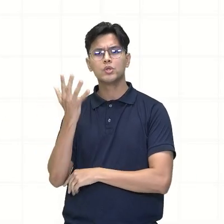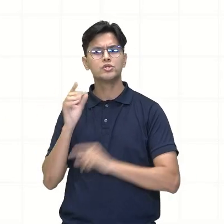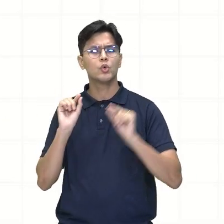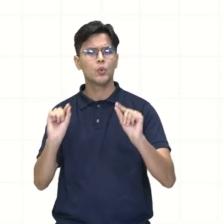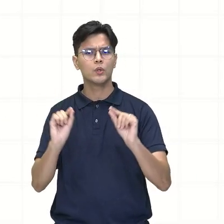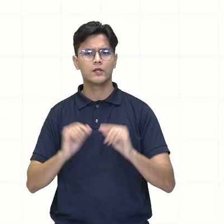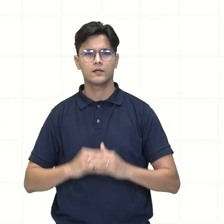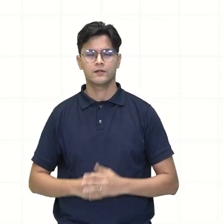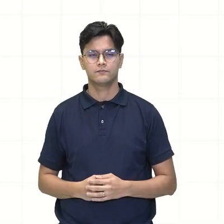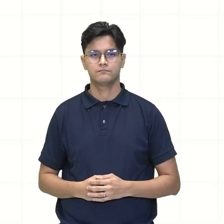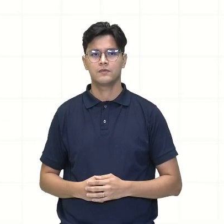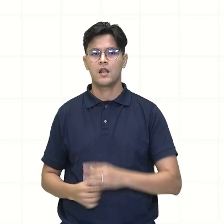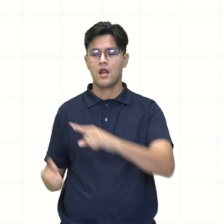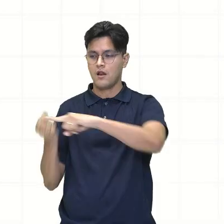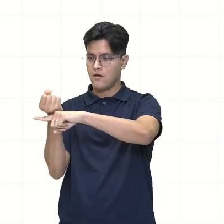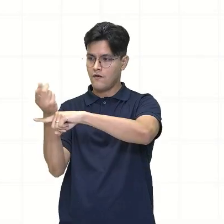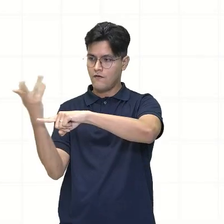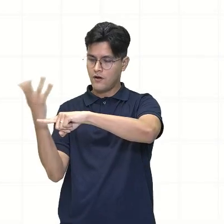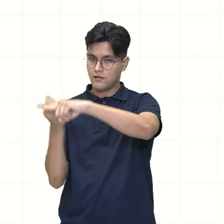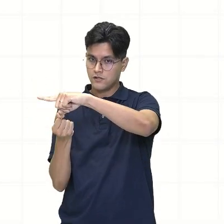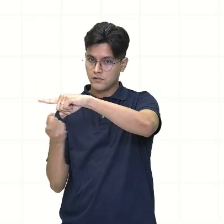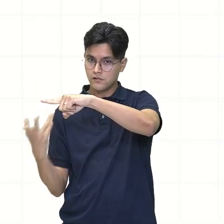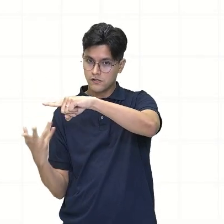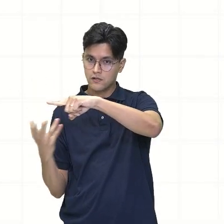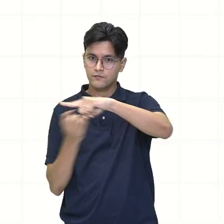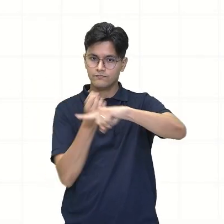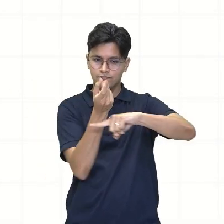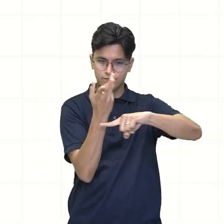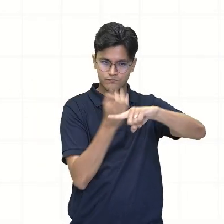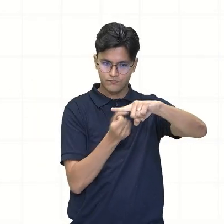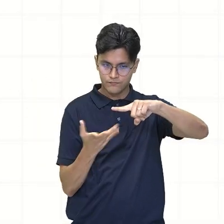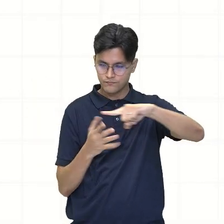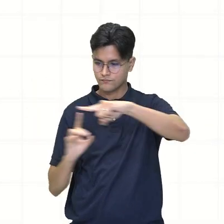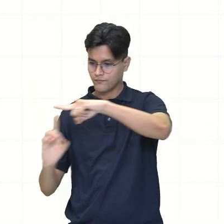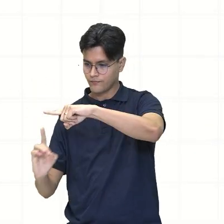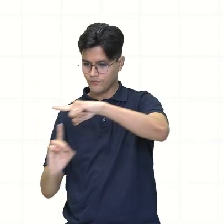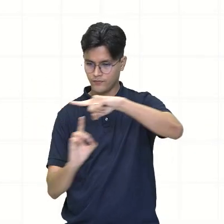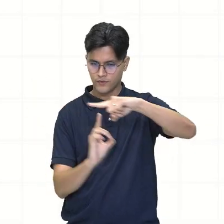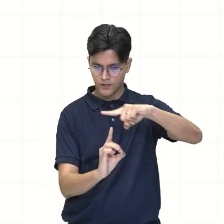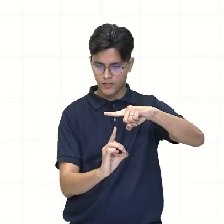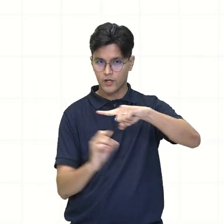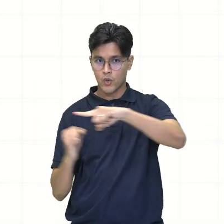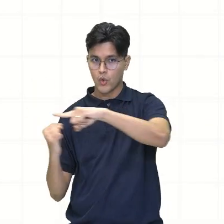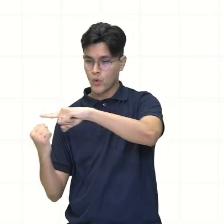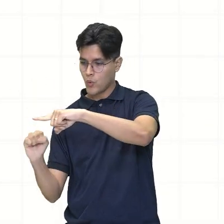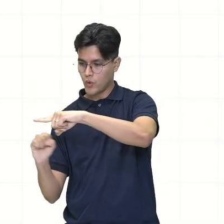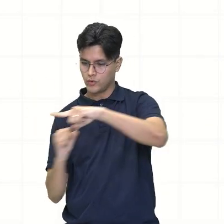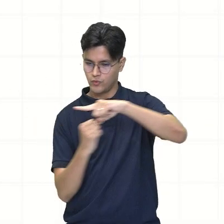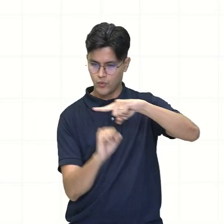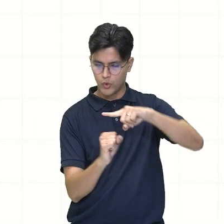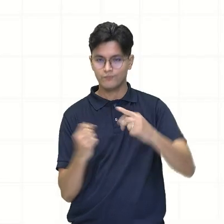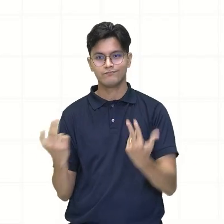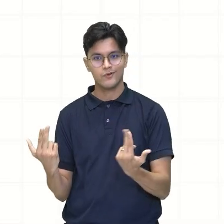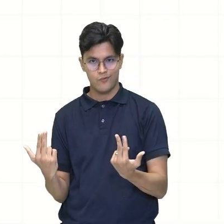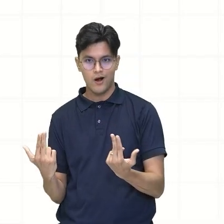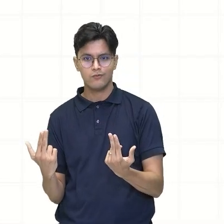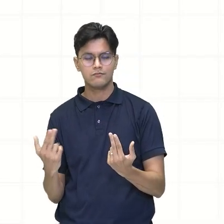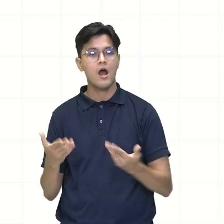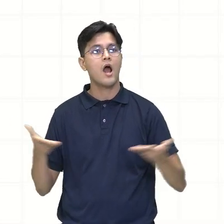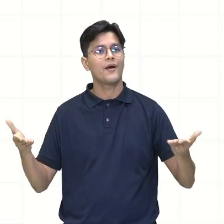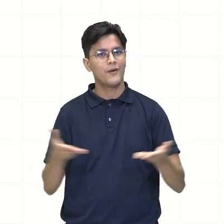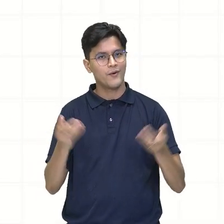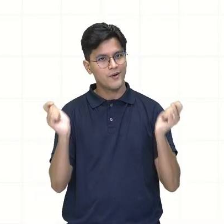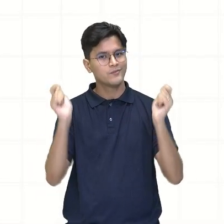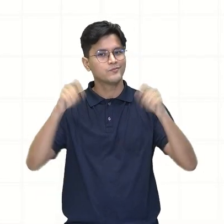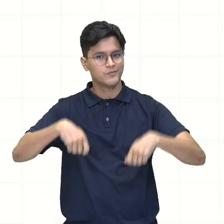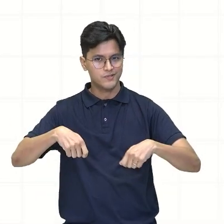duas frações agora, elas estão com o mesmo denominador. Se estão com o mesmo denominador, agora eu posso fazer